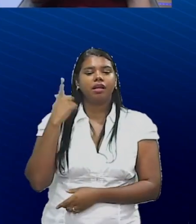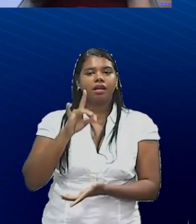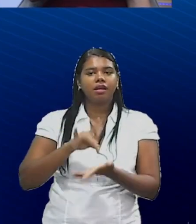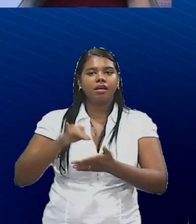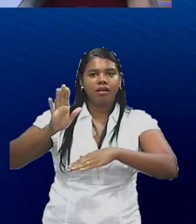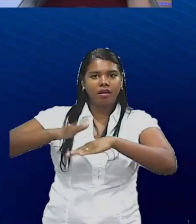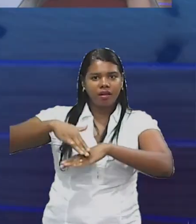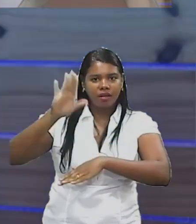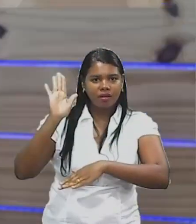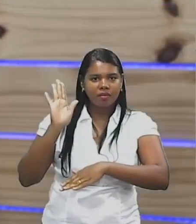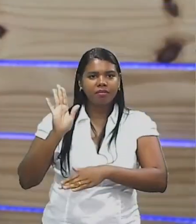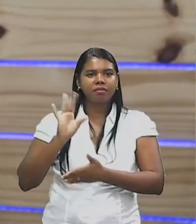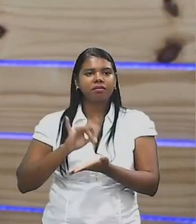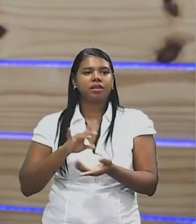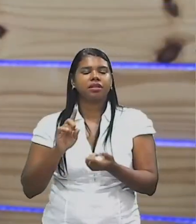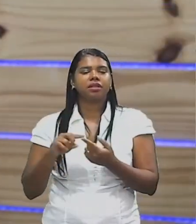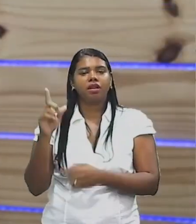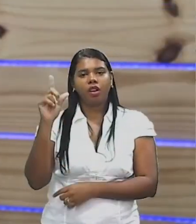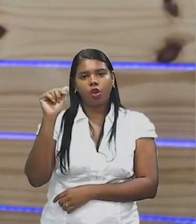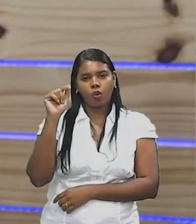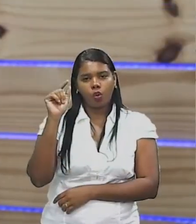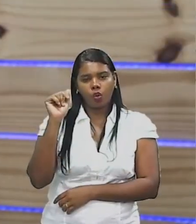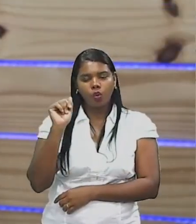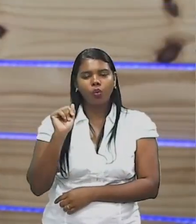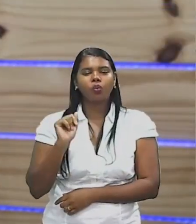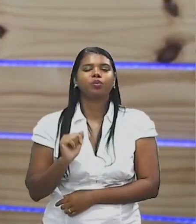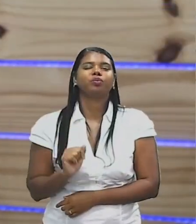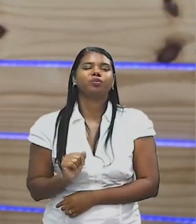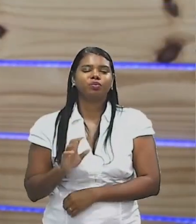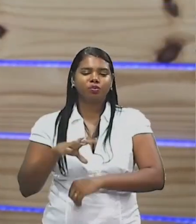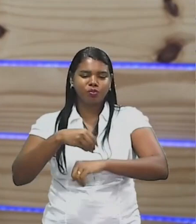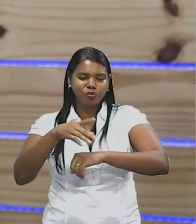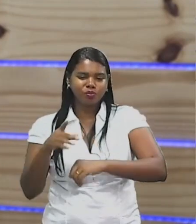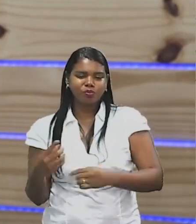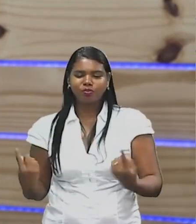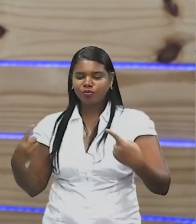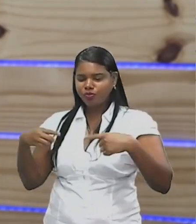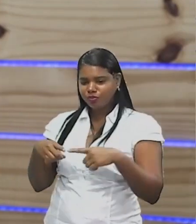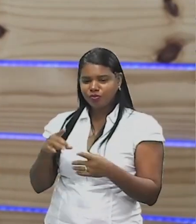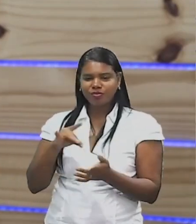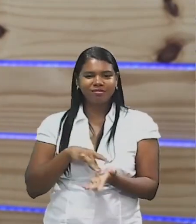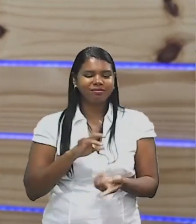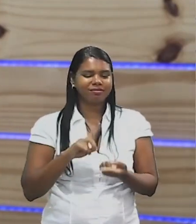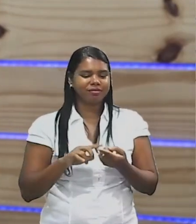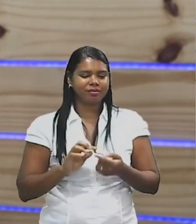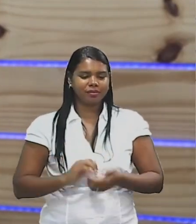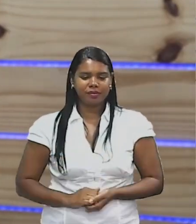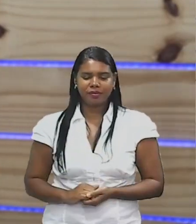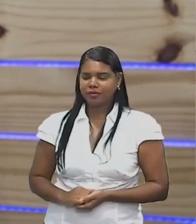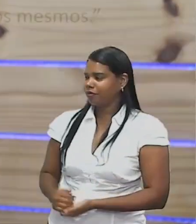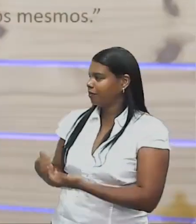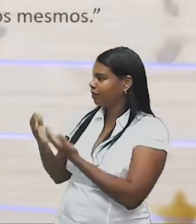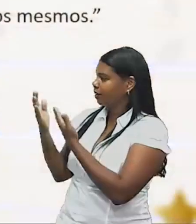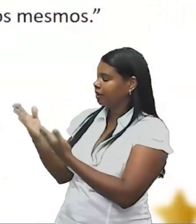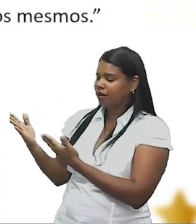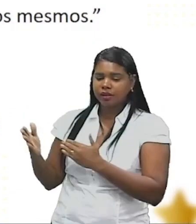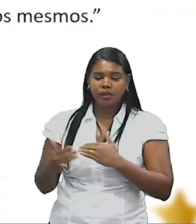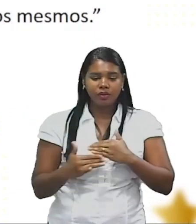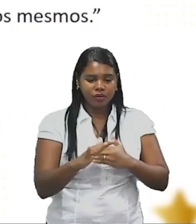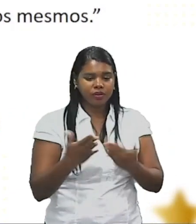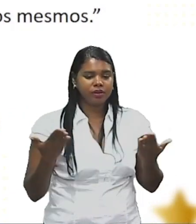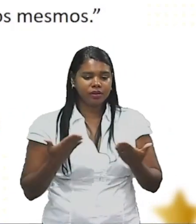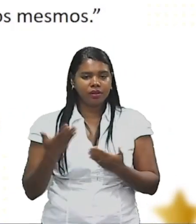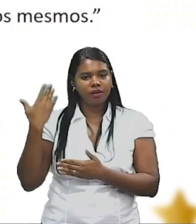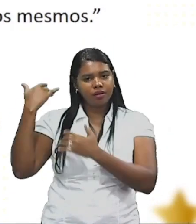mais mercado, ela vai ter lucratividade e vai ter vantagem competitiva, tá? Continuando aqui, como eu falei